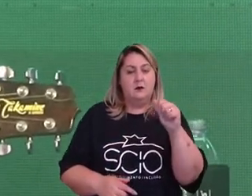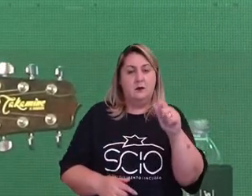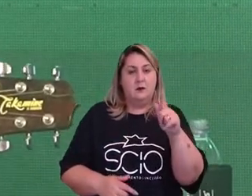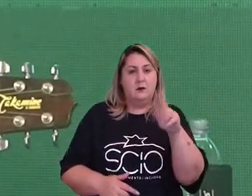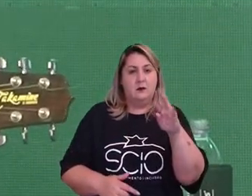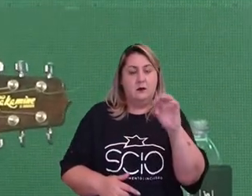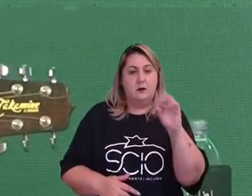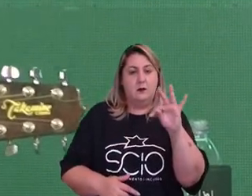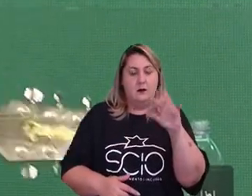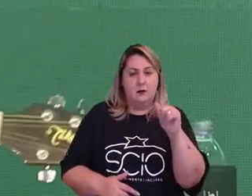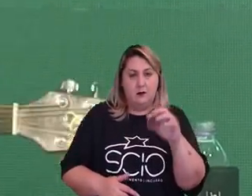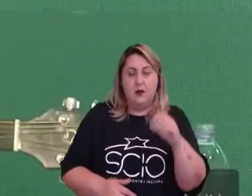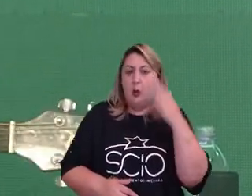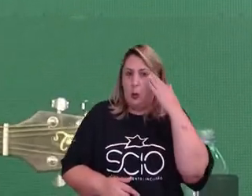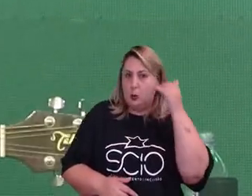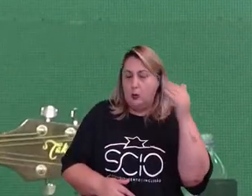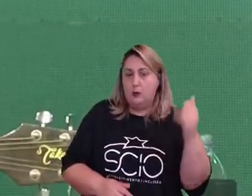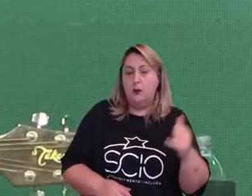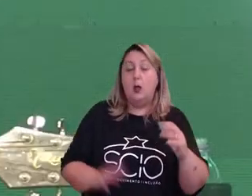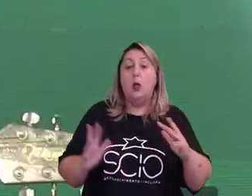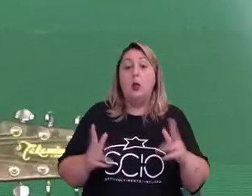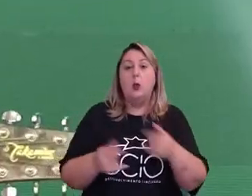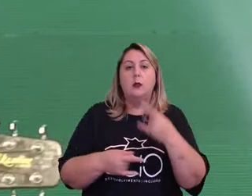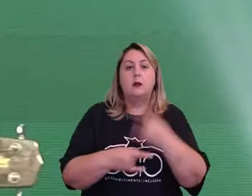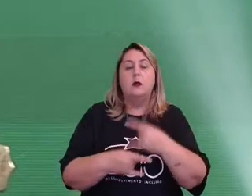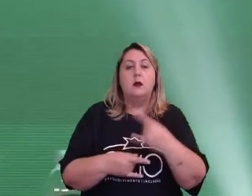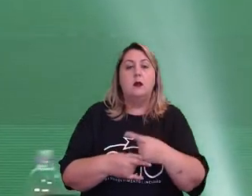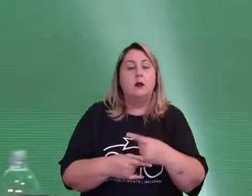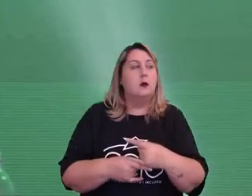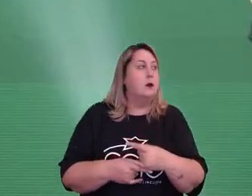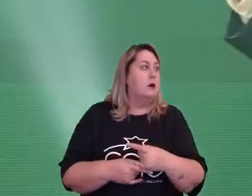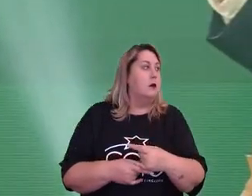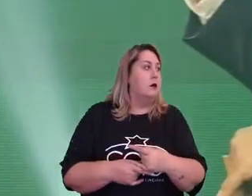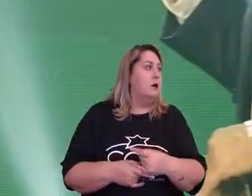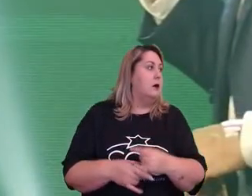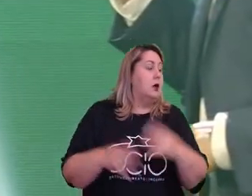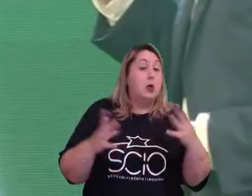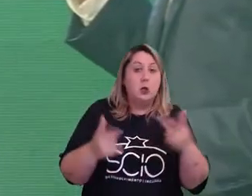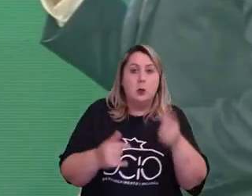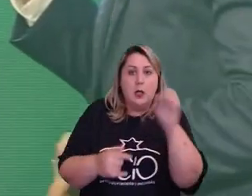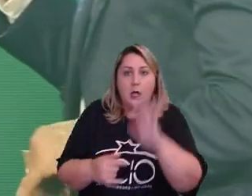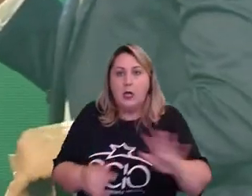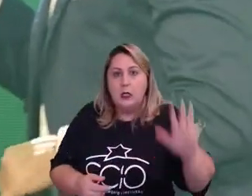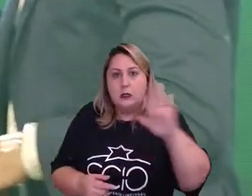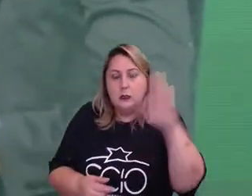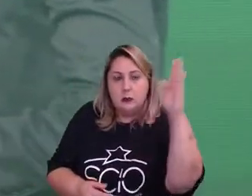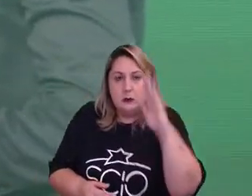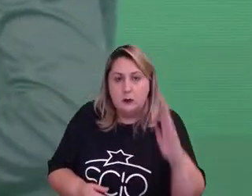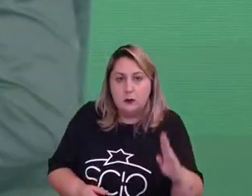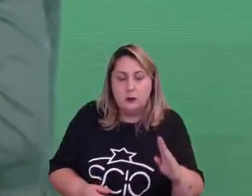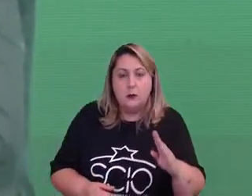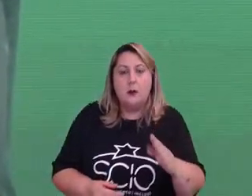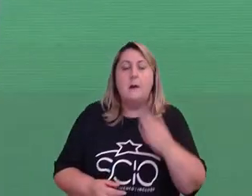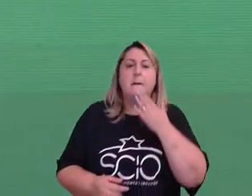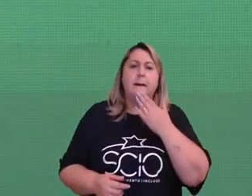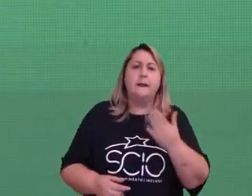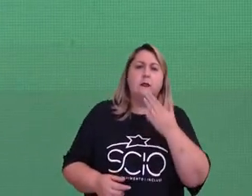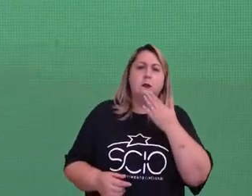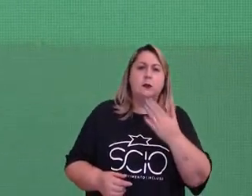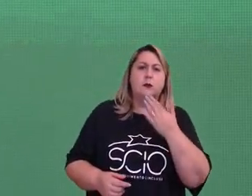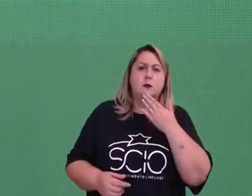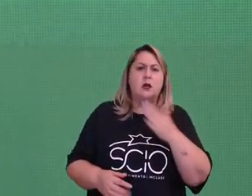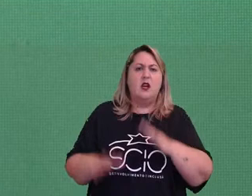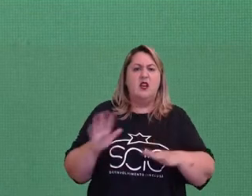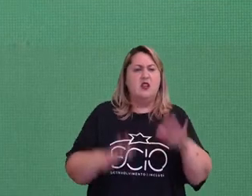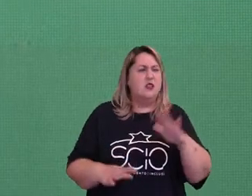Caramba, impressionante, né, Ângelo? Todas as lives que nós fizemos, galera de todas as regiões do Brasil, né? E todo mundo pede. Às